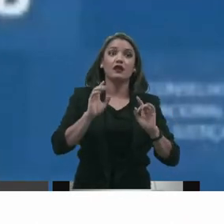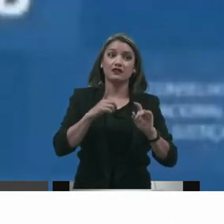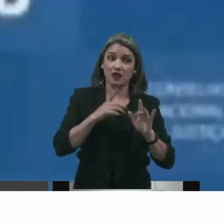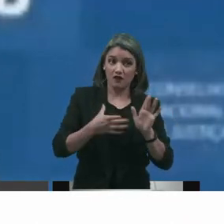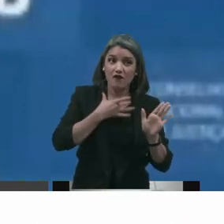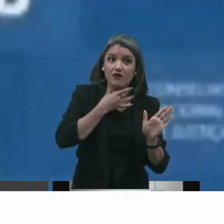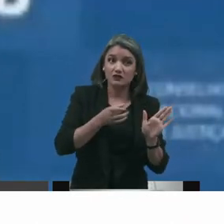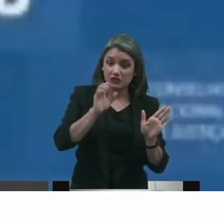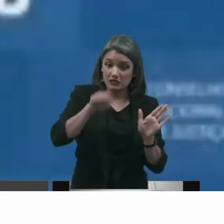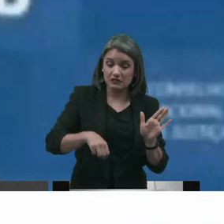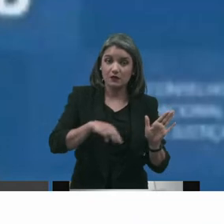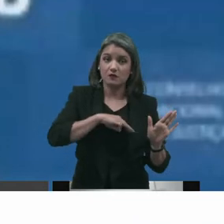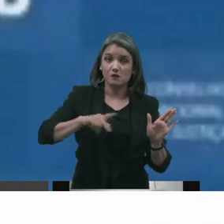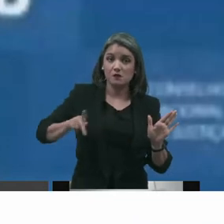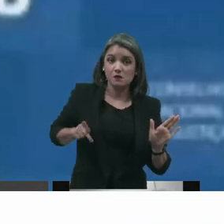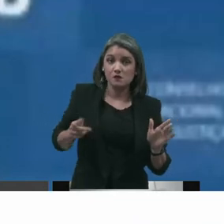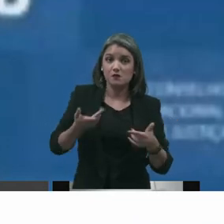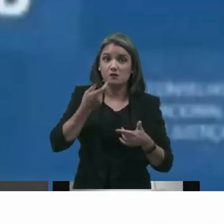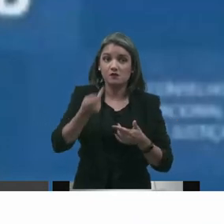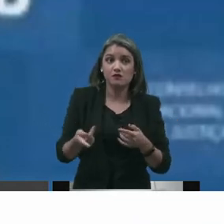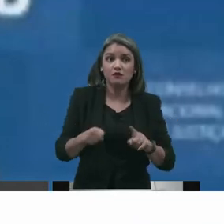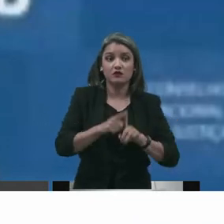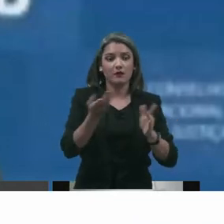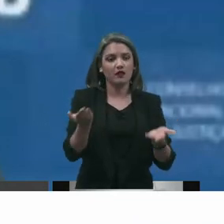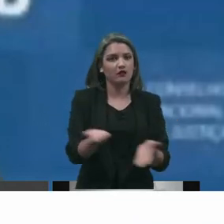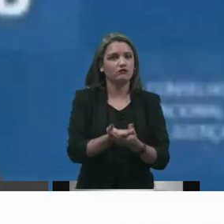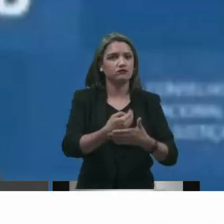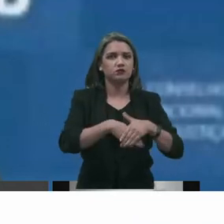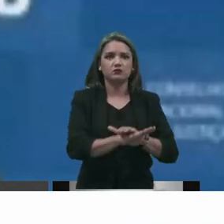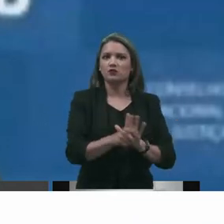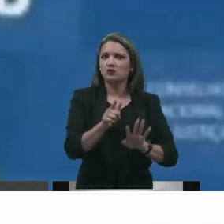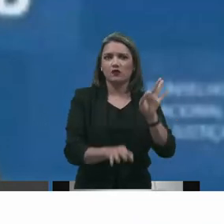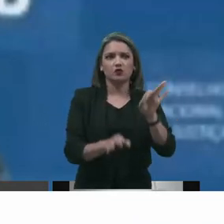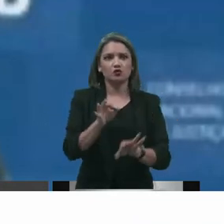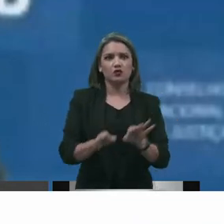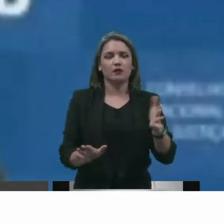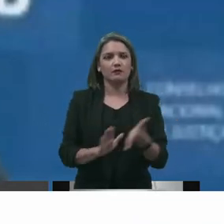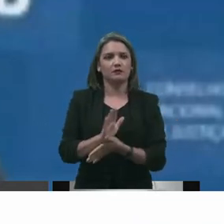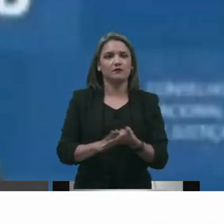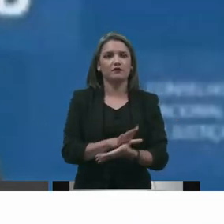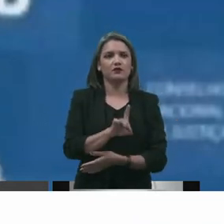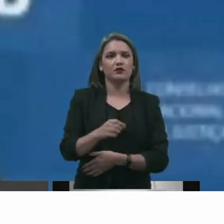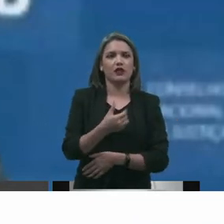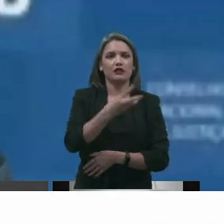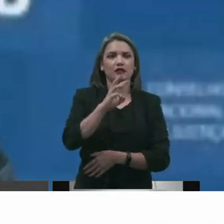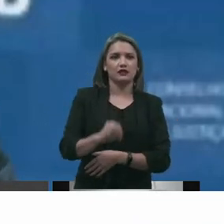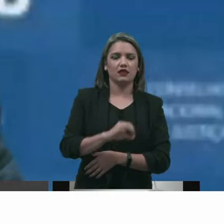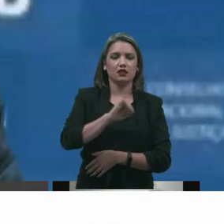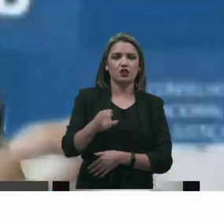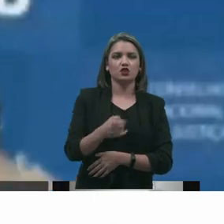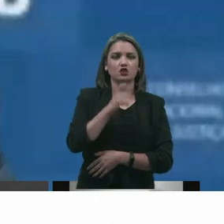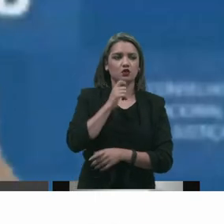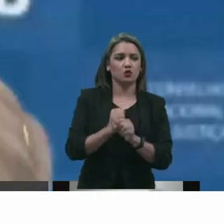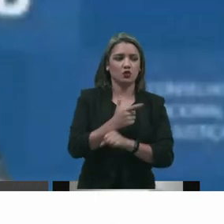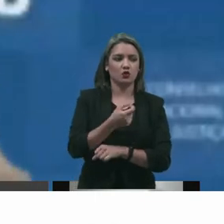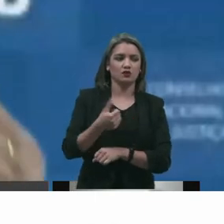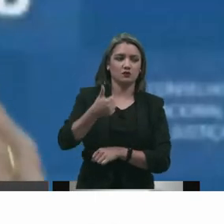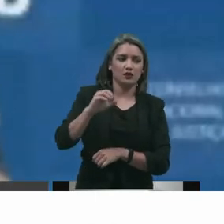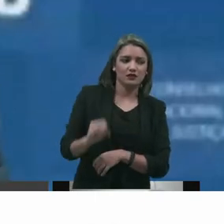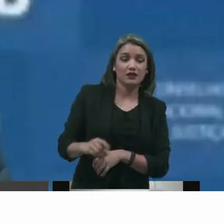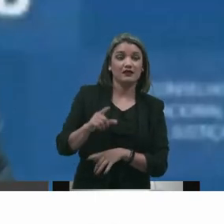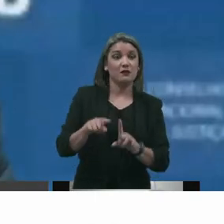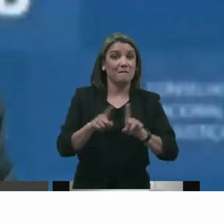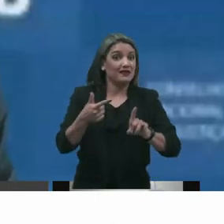arguído pelo Ministério Público e devidamente arquivado sem julgamento do mérito em 30 de julho de 2010. Inexistem,